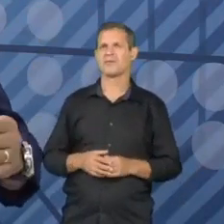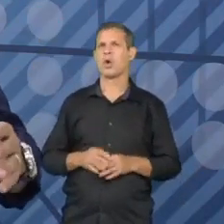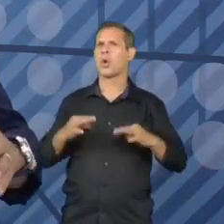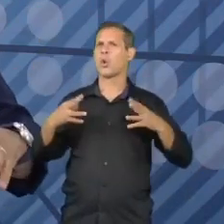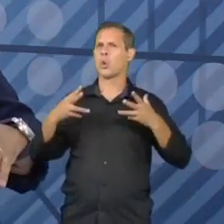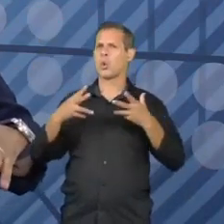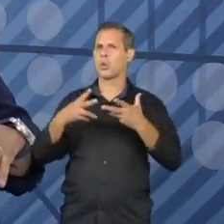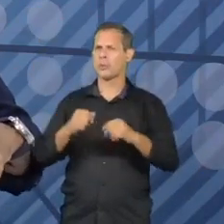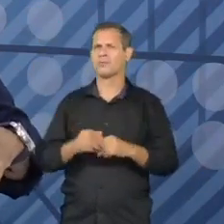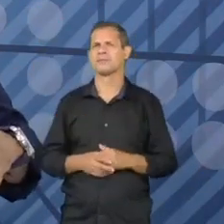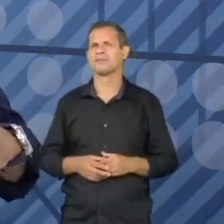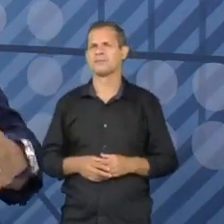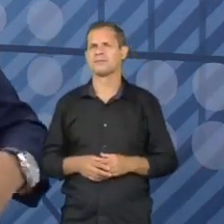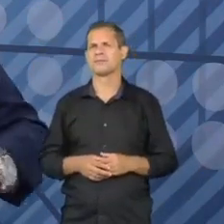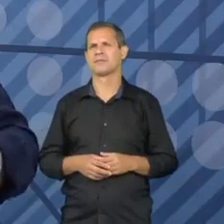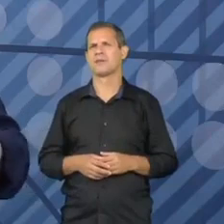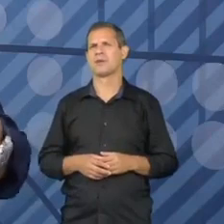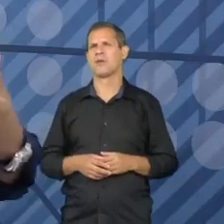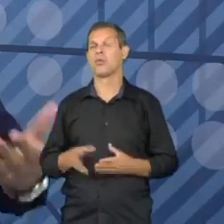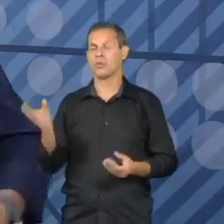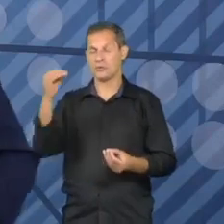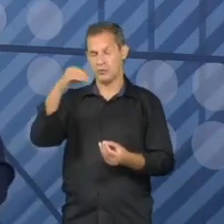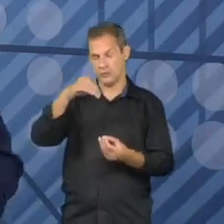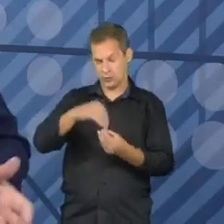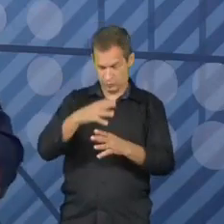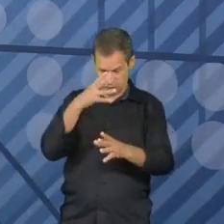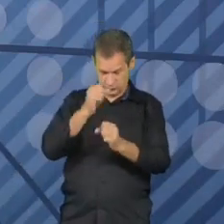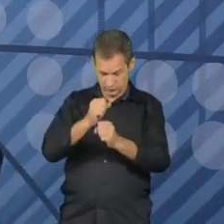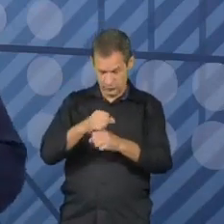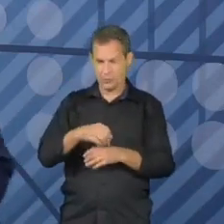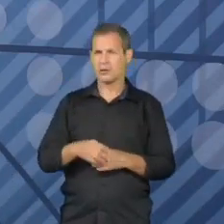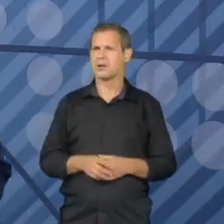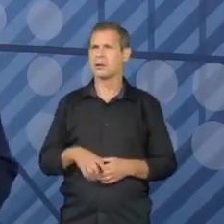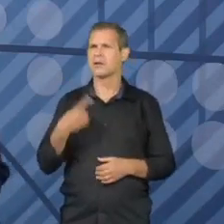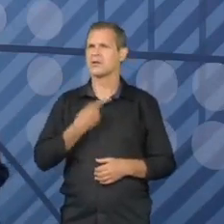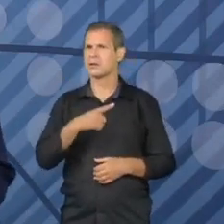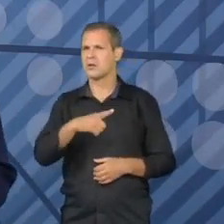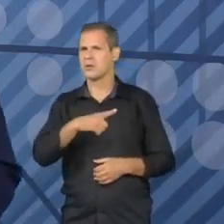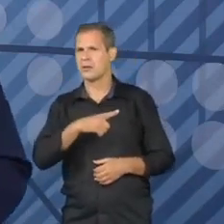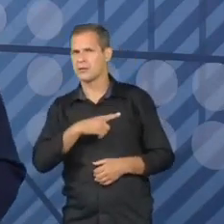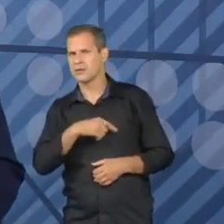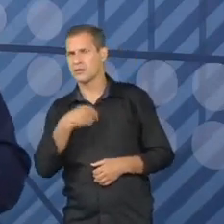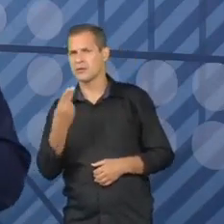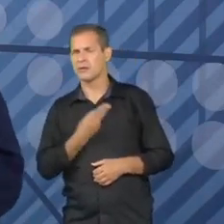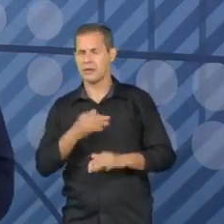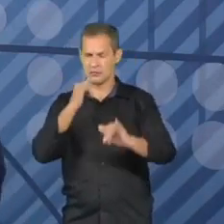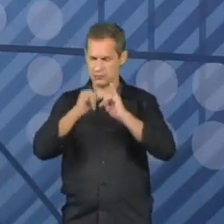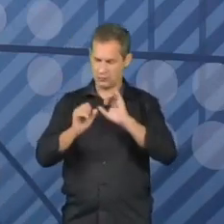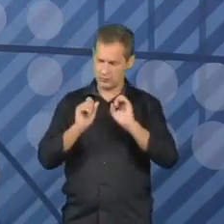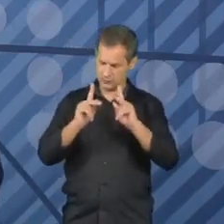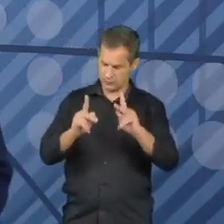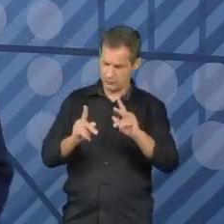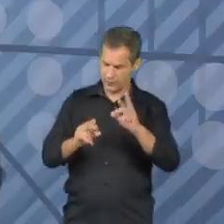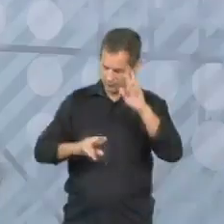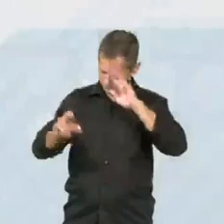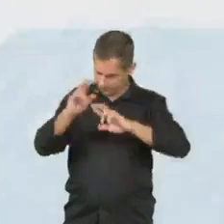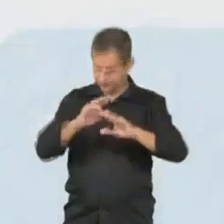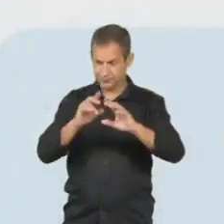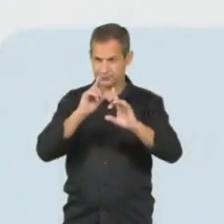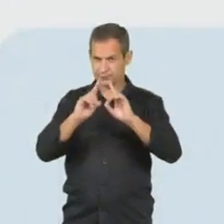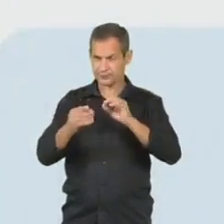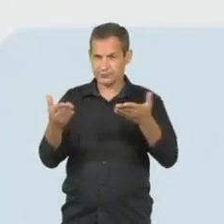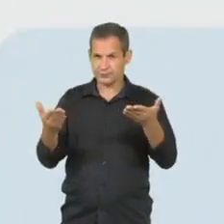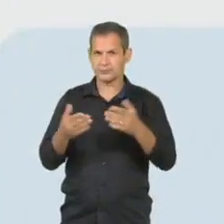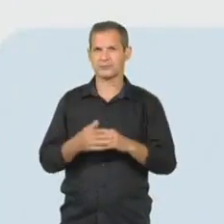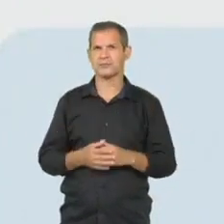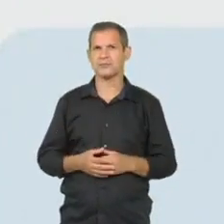todo o resumo e os cálculos para a gente poder colocar aqui nas nossas informações. Vamos analisar os nossos dados